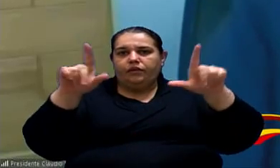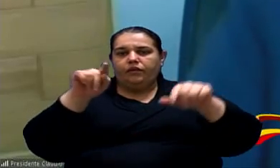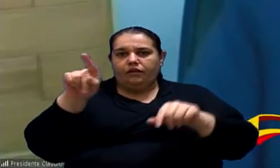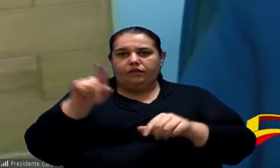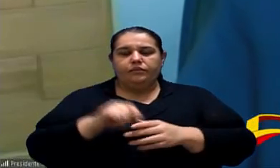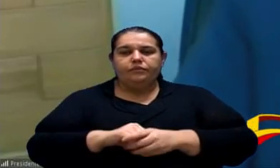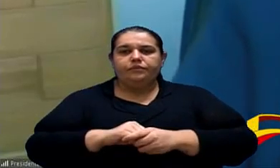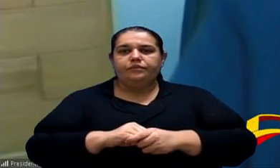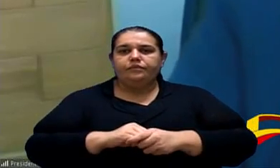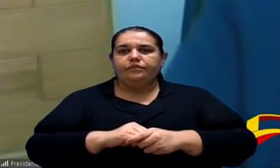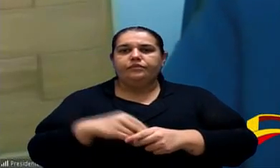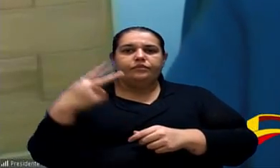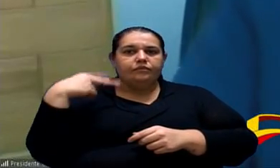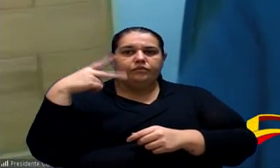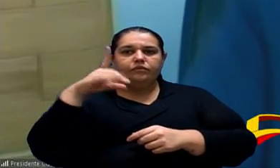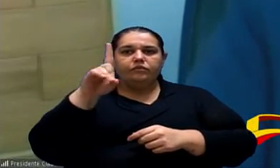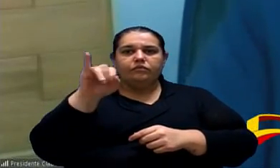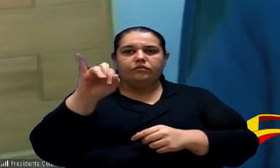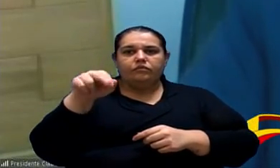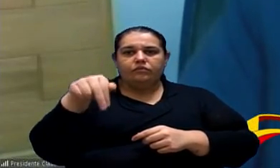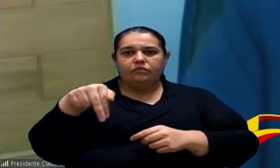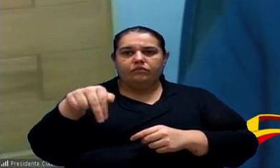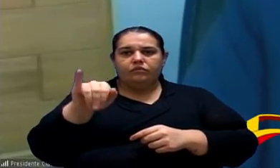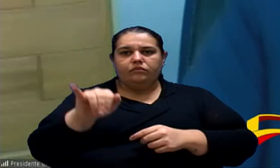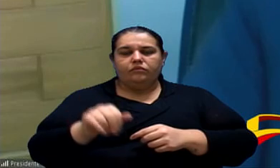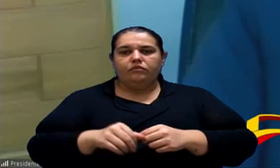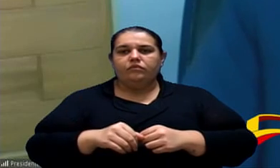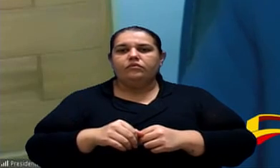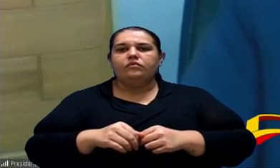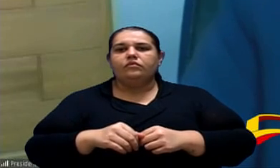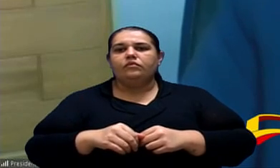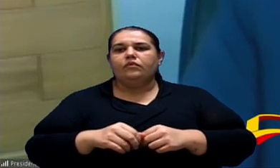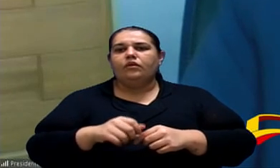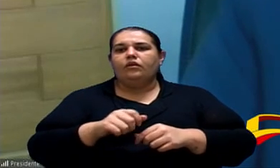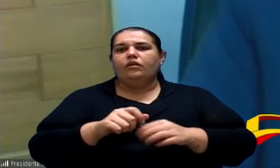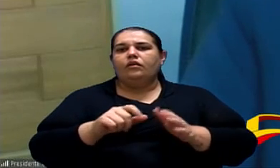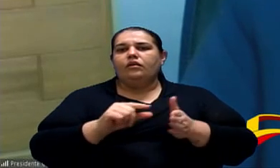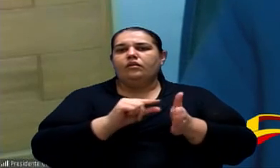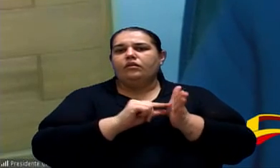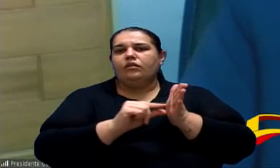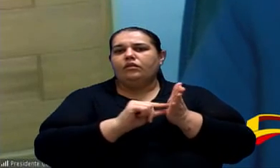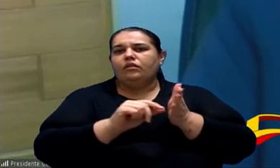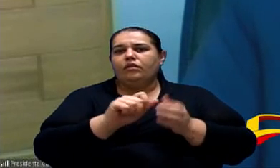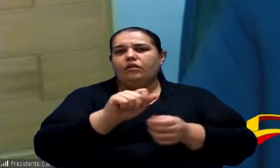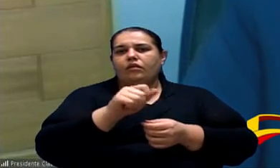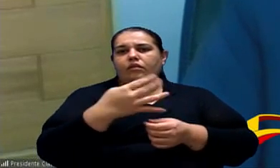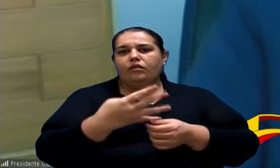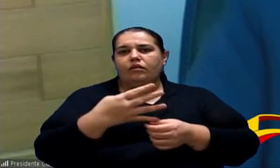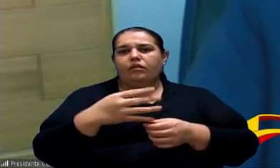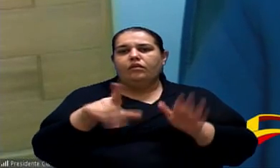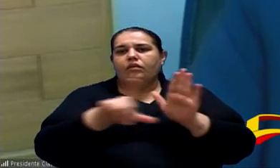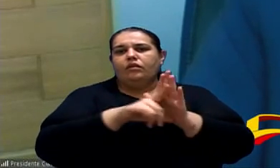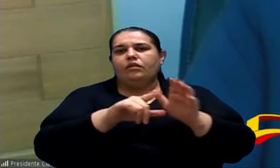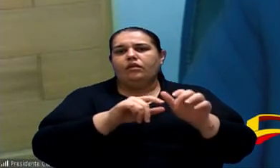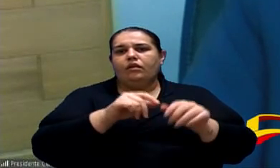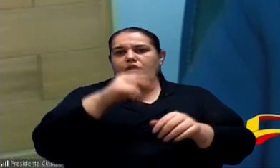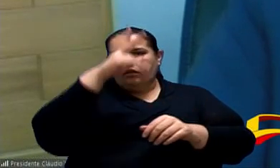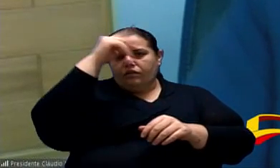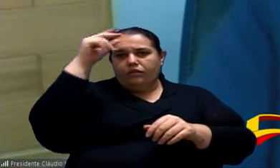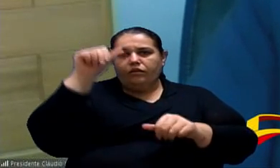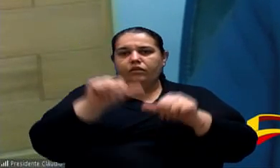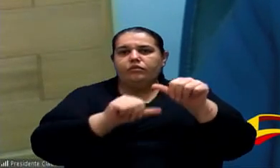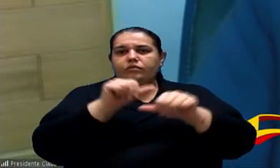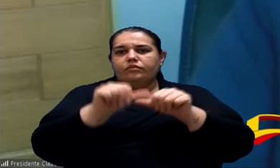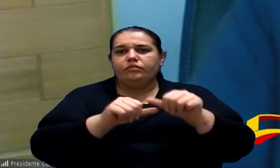vereador Dini, só até para colaboração com a fala de Vossa Excelência, no artigo 4º da lei que o prefeito está mudando, ela